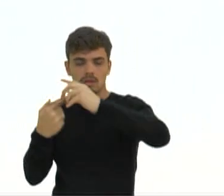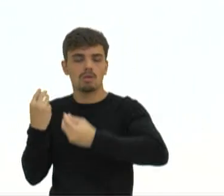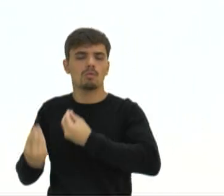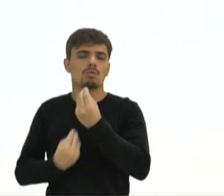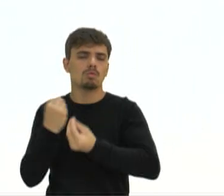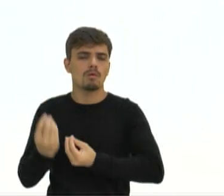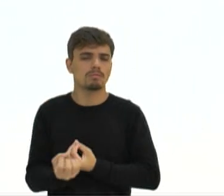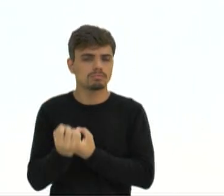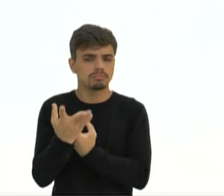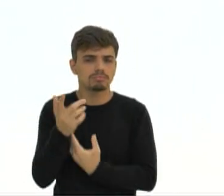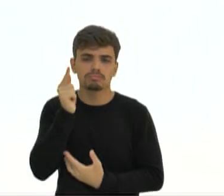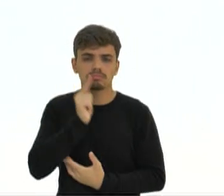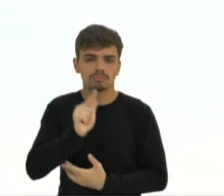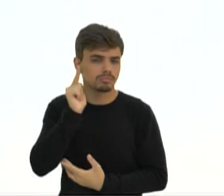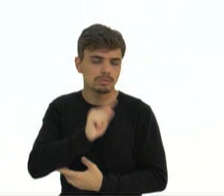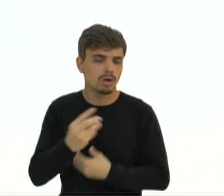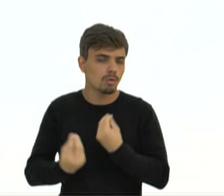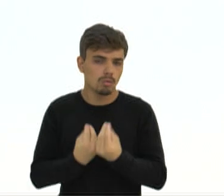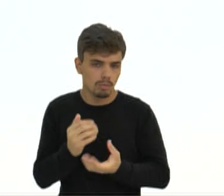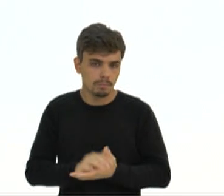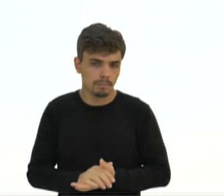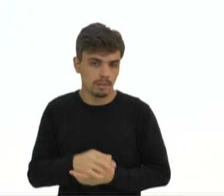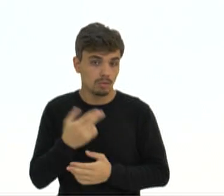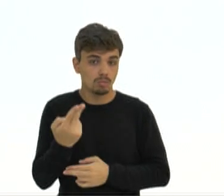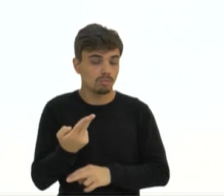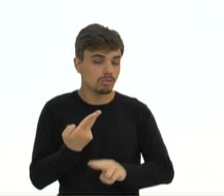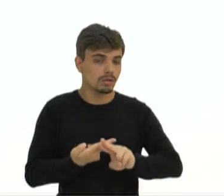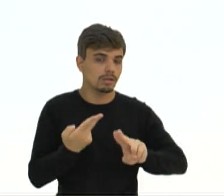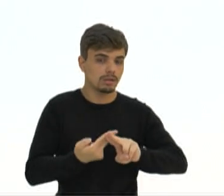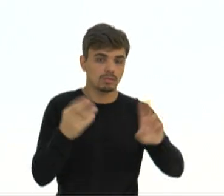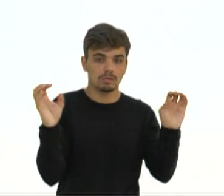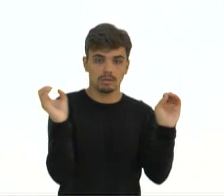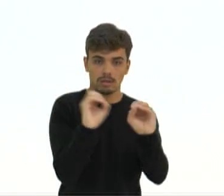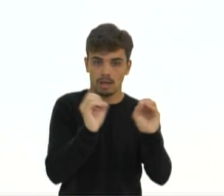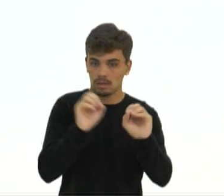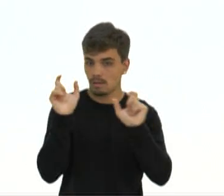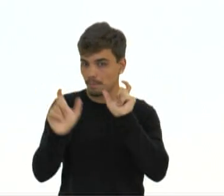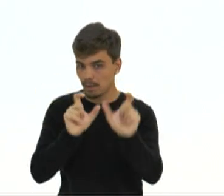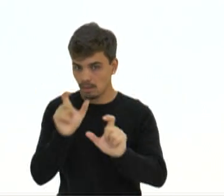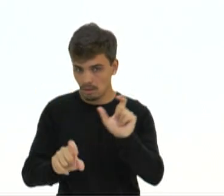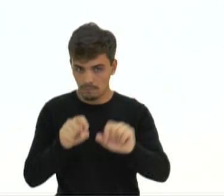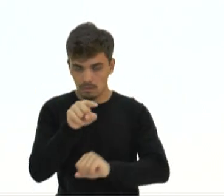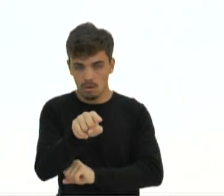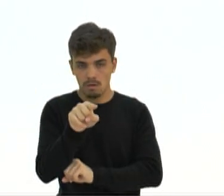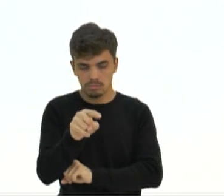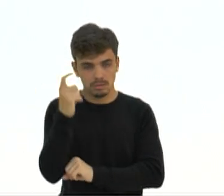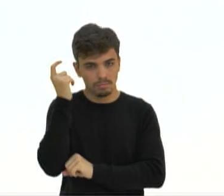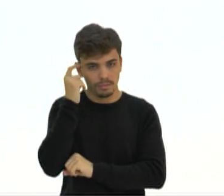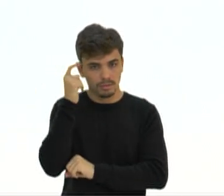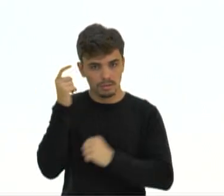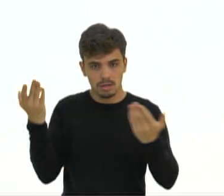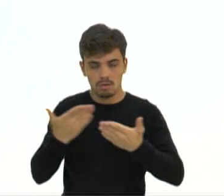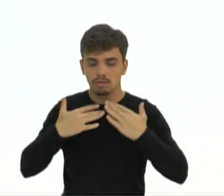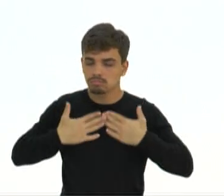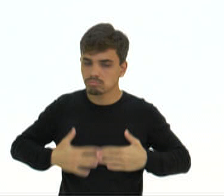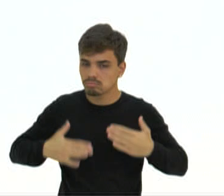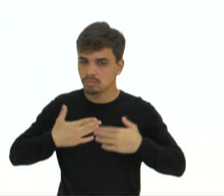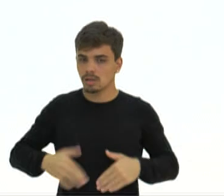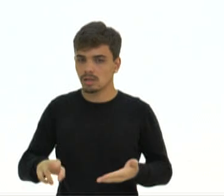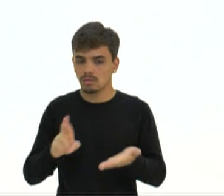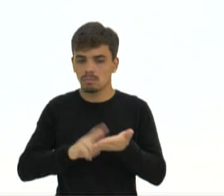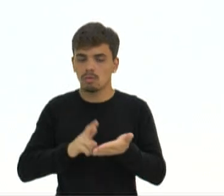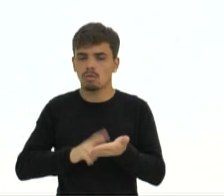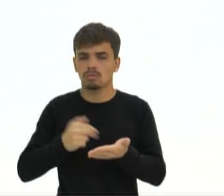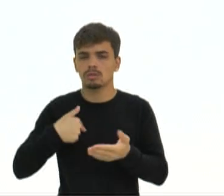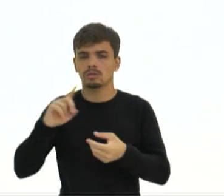conseguiu transmitir essa mensagem sem o uso de palavras? Pensem um pouquinho aí com calma e me respondam que a gente já volta